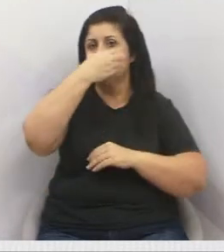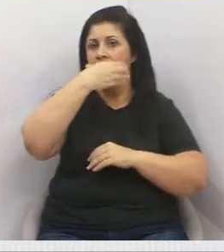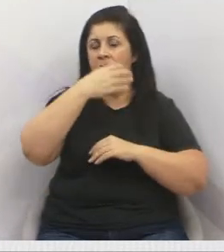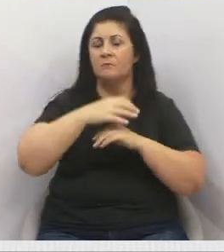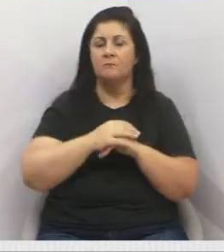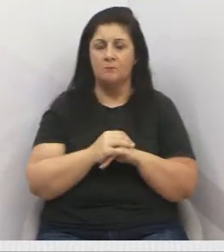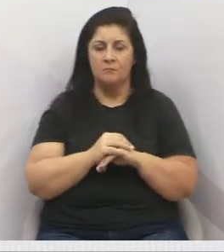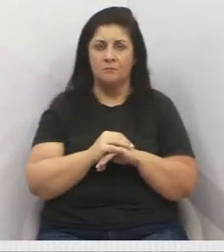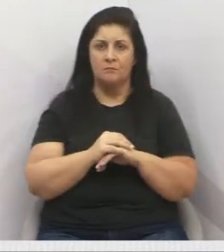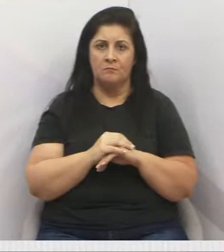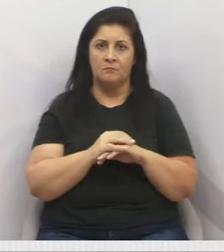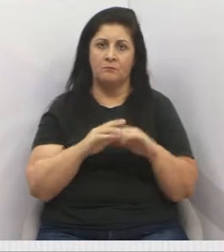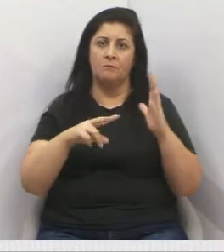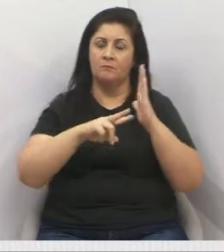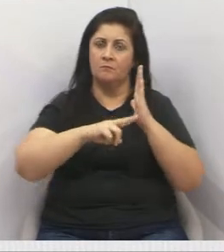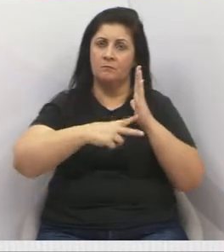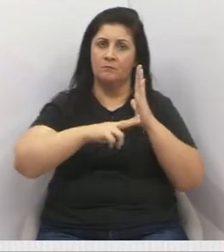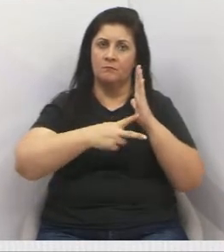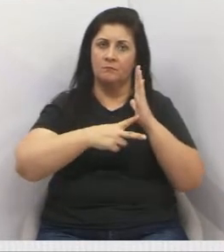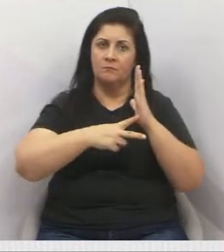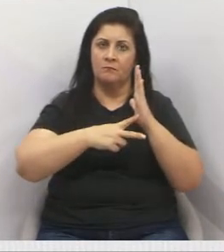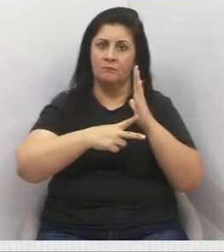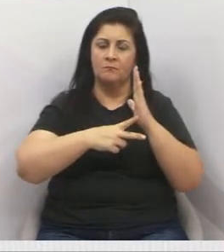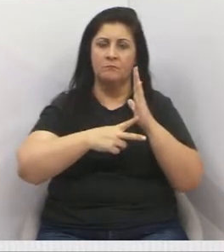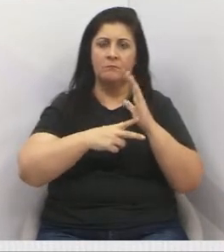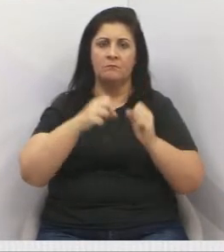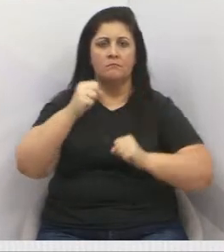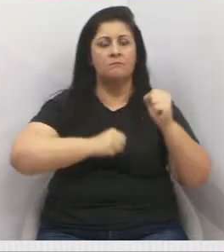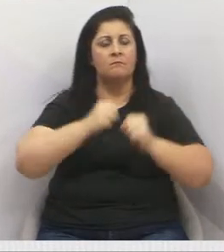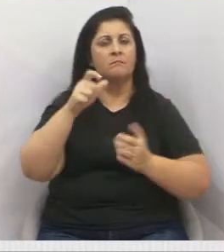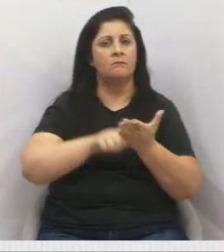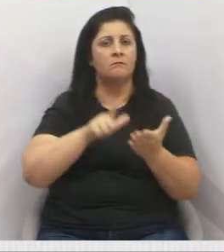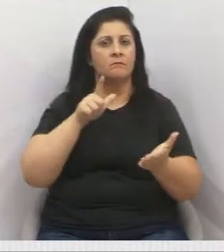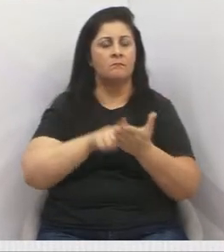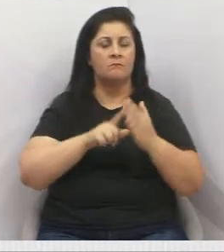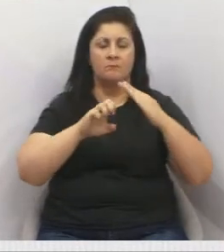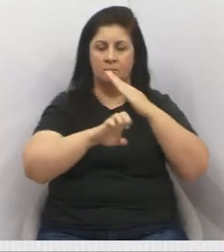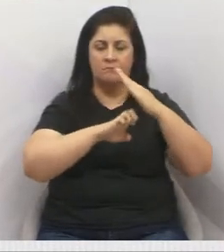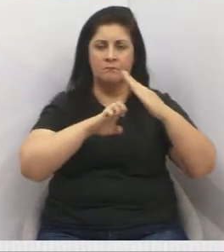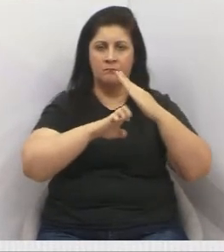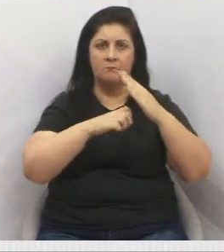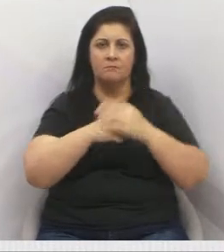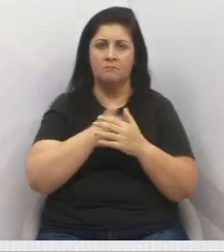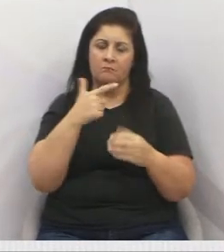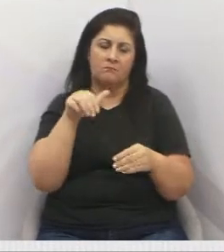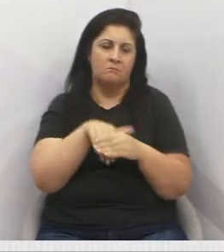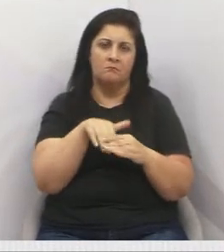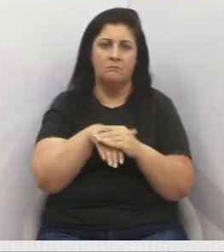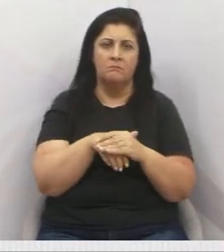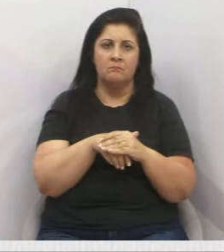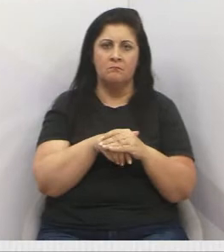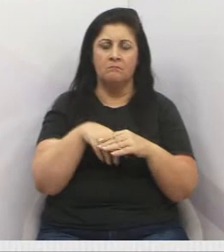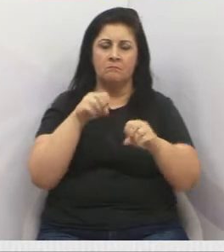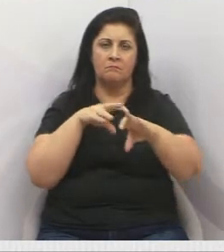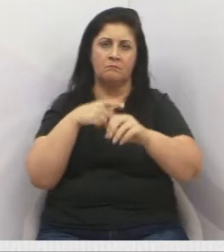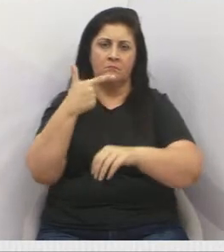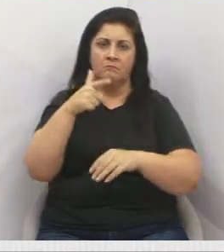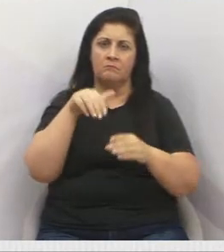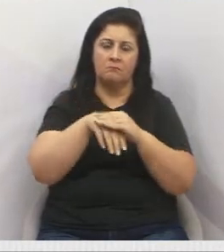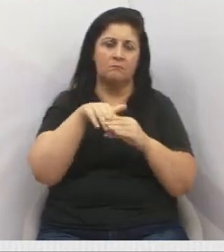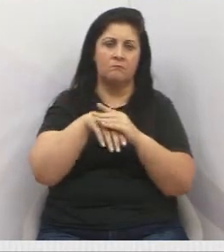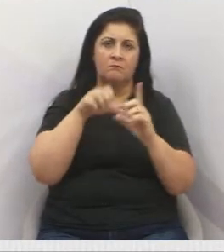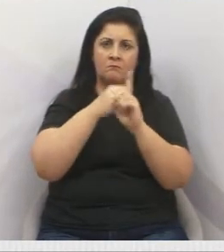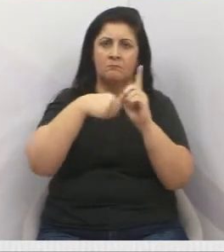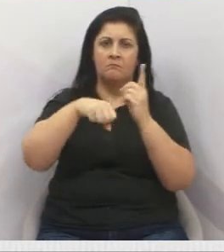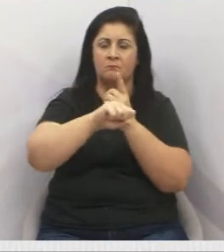Holanda, entidade de classe sindical, Sindicato dos Papeleiros, empresas ou entidades profissionais em branco, entidades acadêmicas em branco e organização